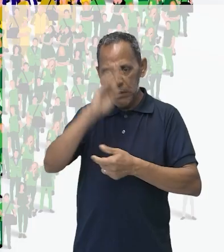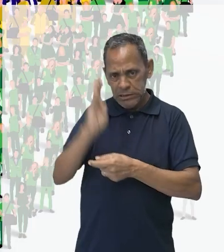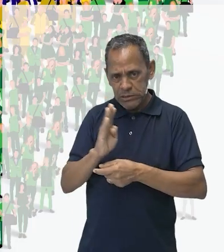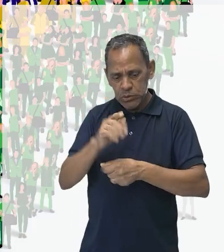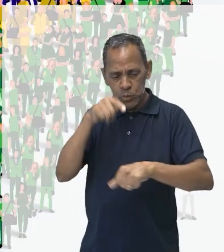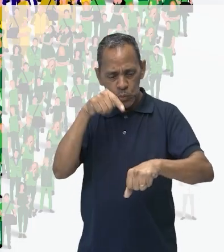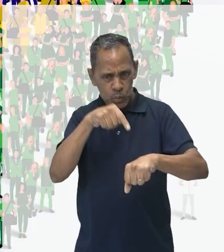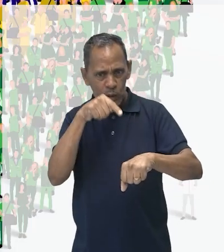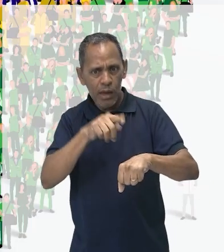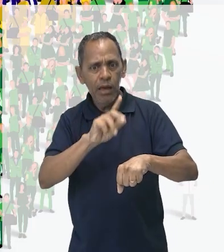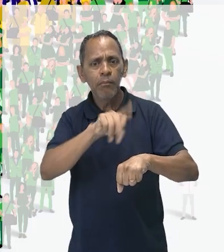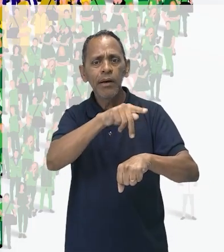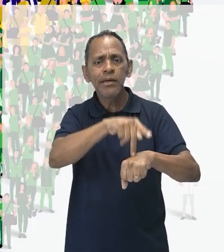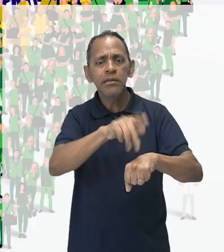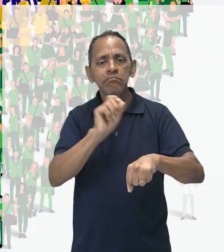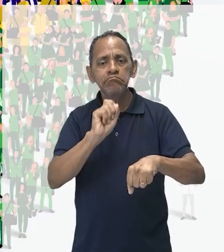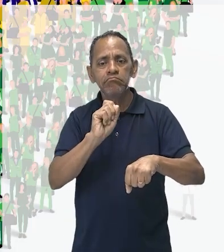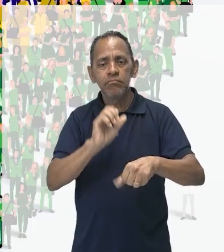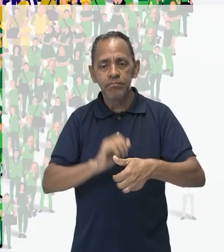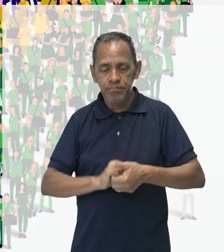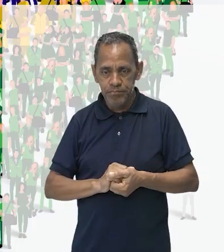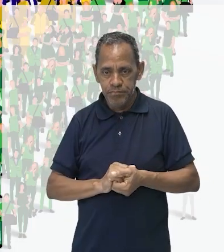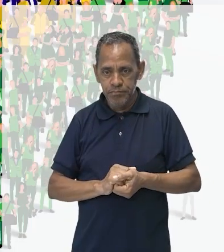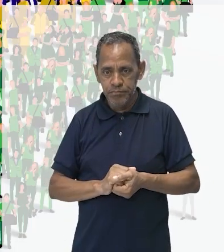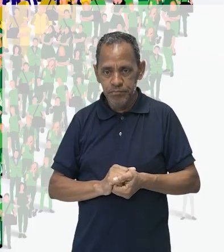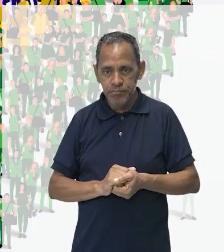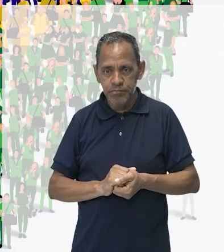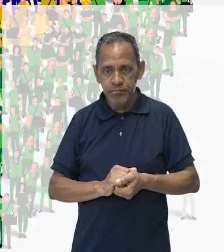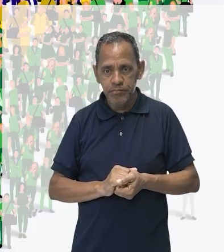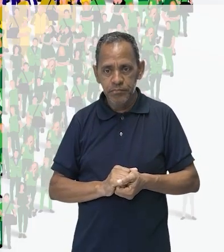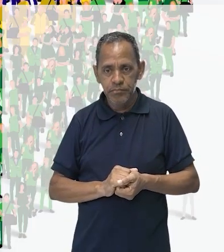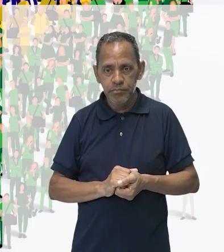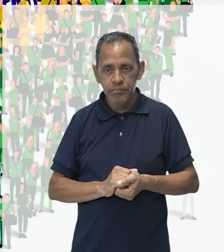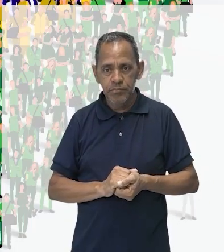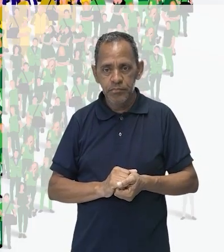é esse? Que país é esse?